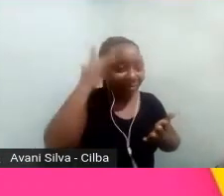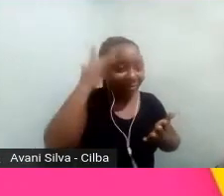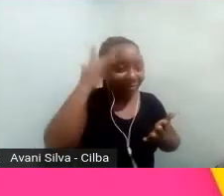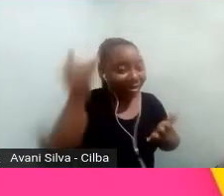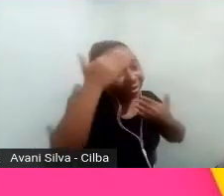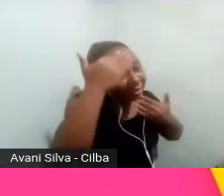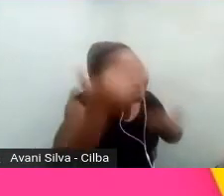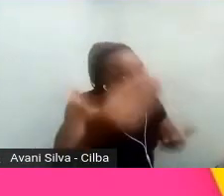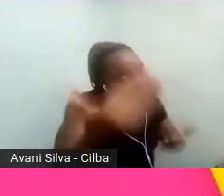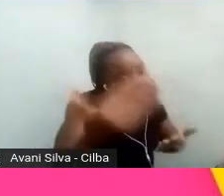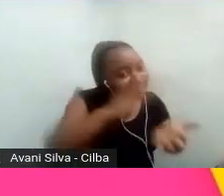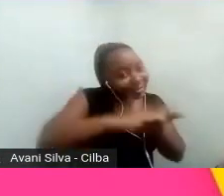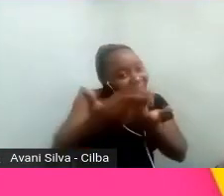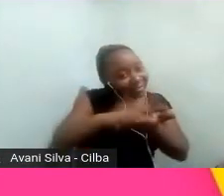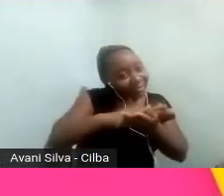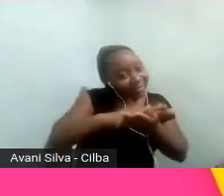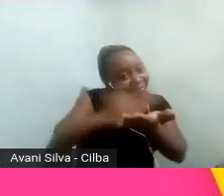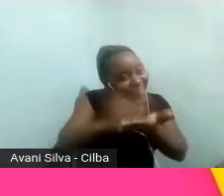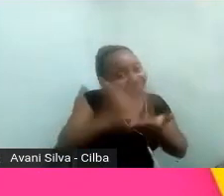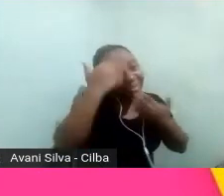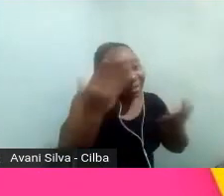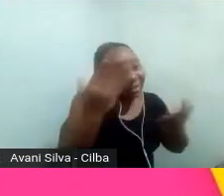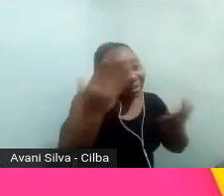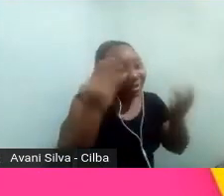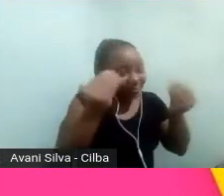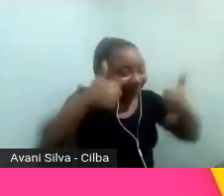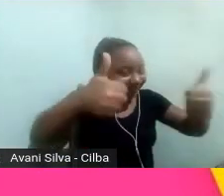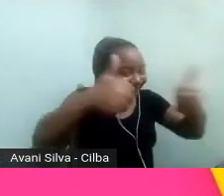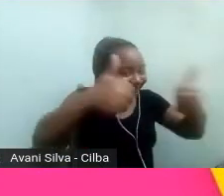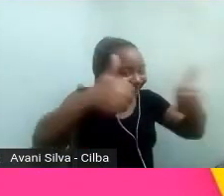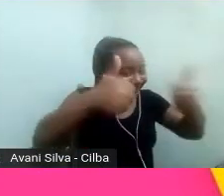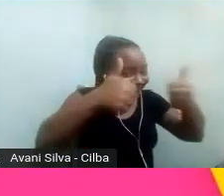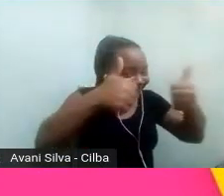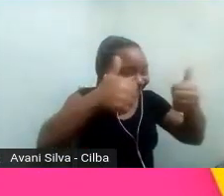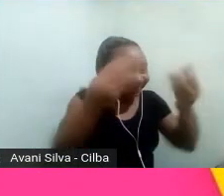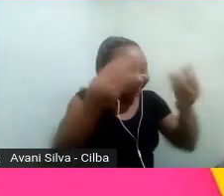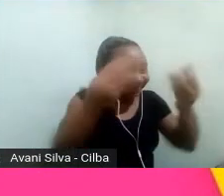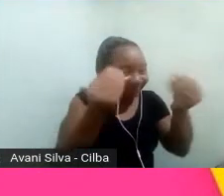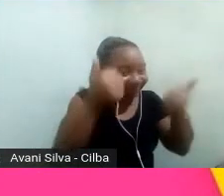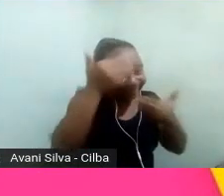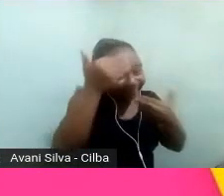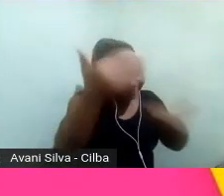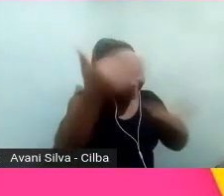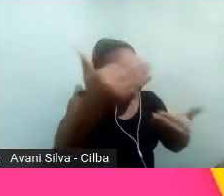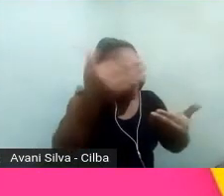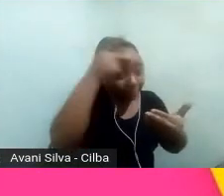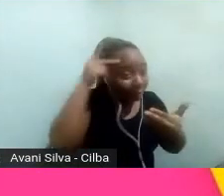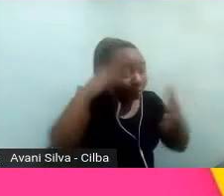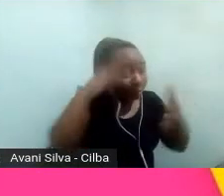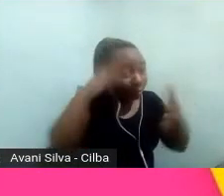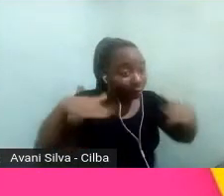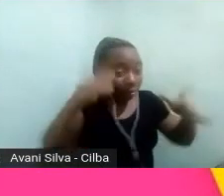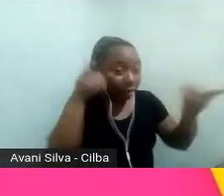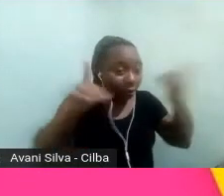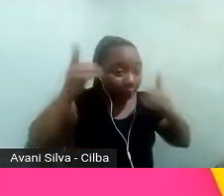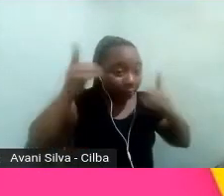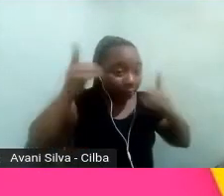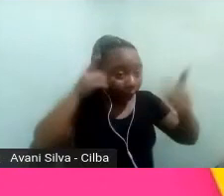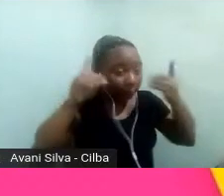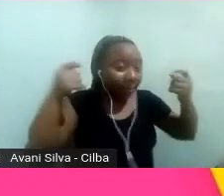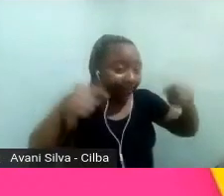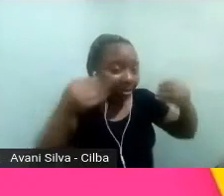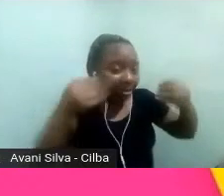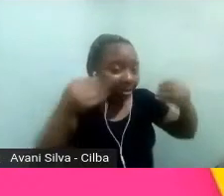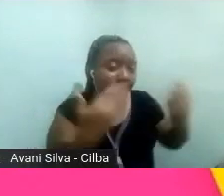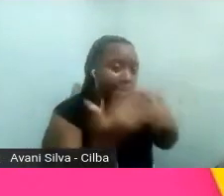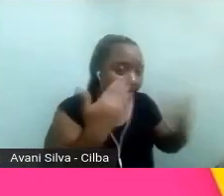aos intérpretes, muito obrigado, valeu mesmo. E pessoal, quem tiver dúvida, quem precisar falar comigo,